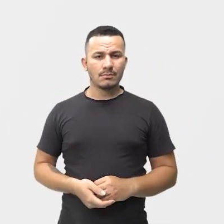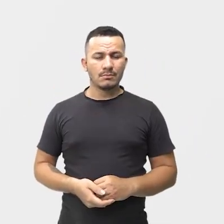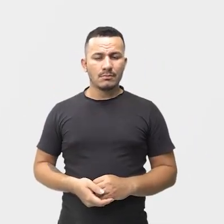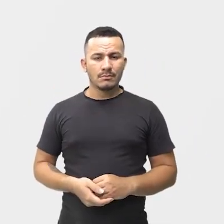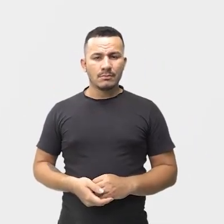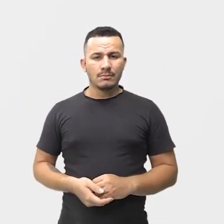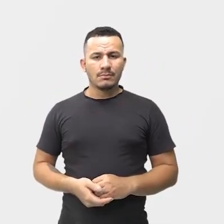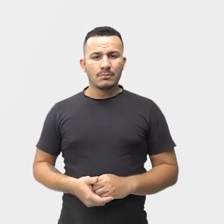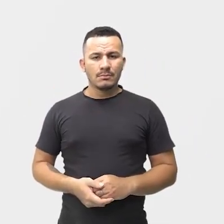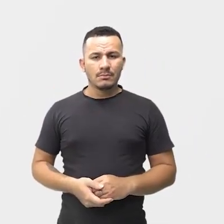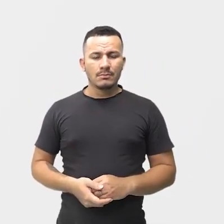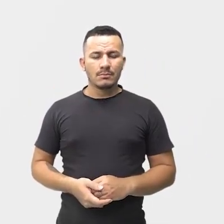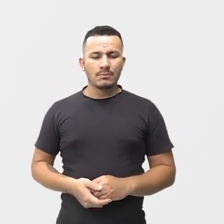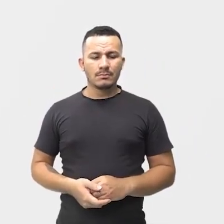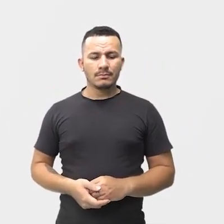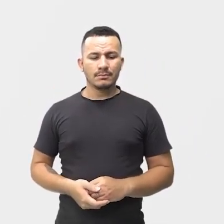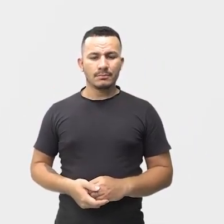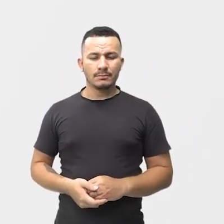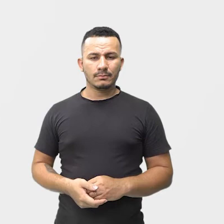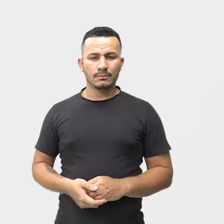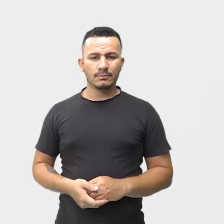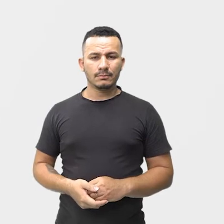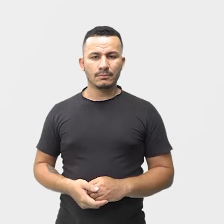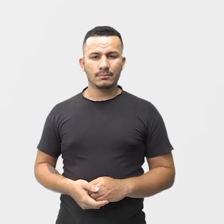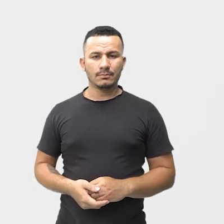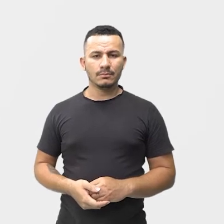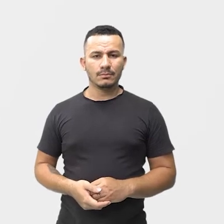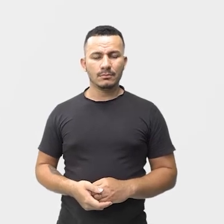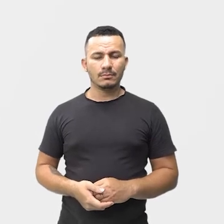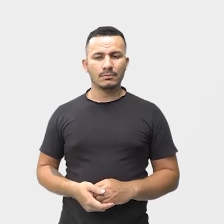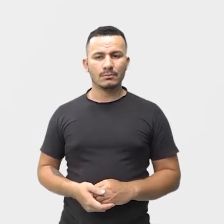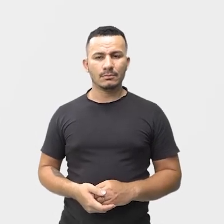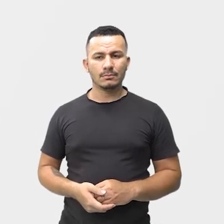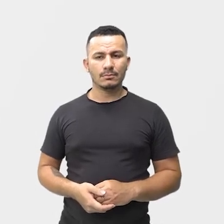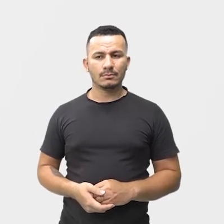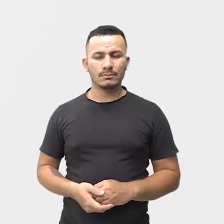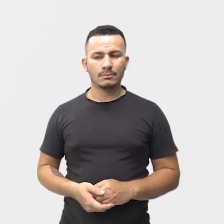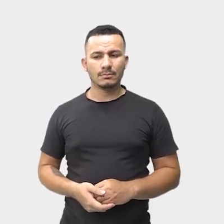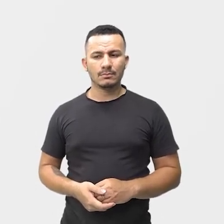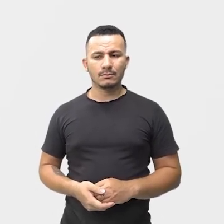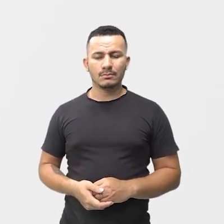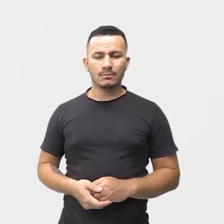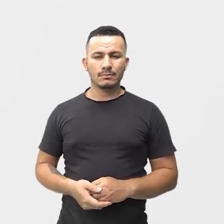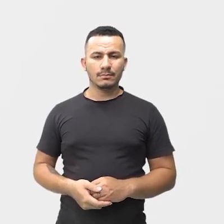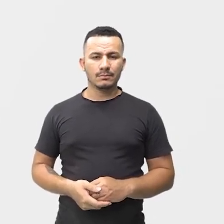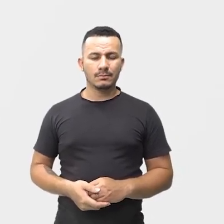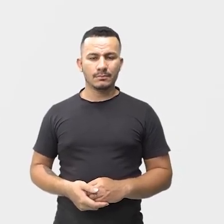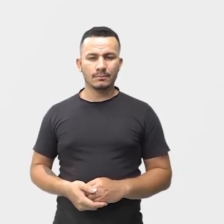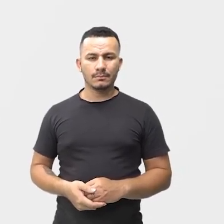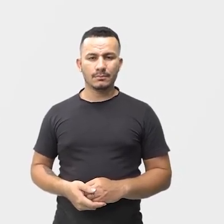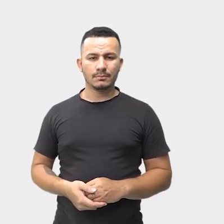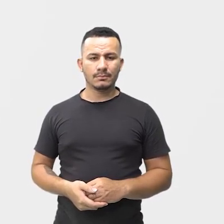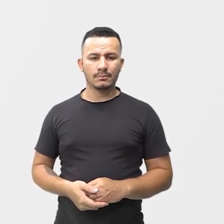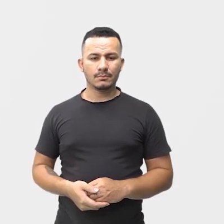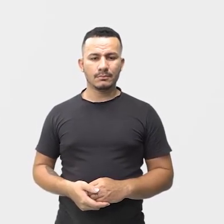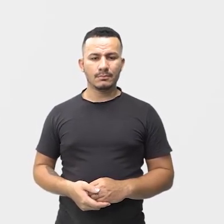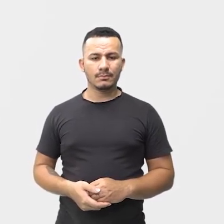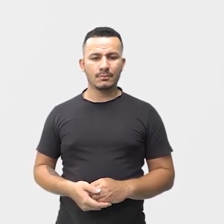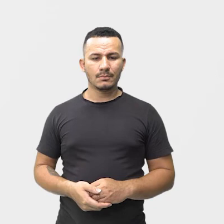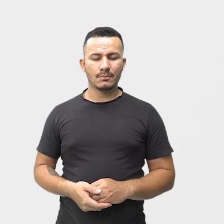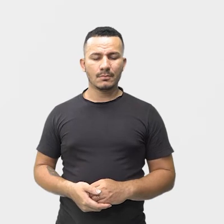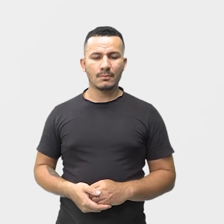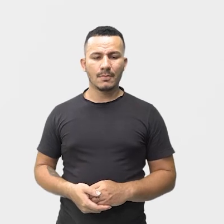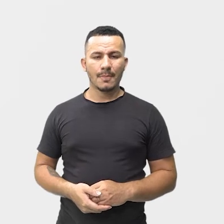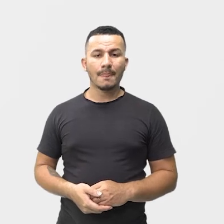ordenava, certo? Então, vamos ver agora, vou mostrar para vocês as pirâmides